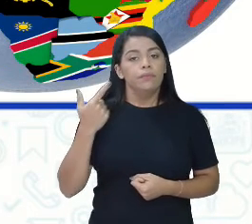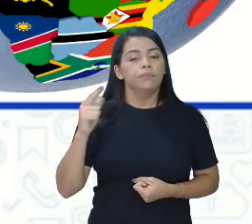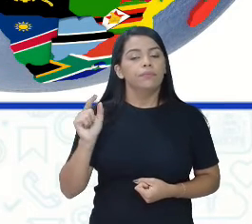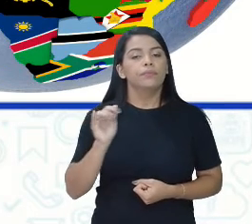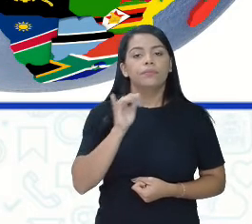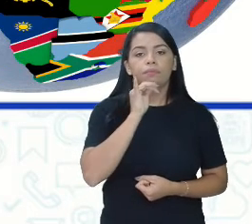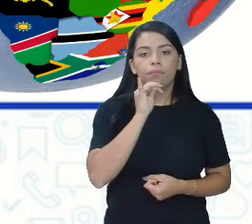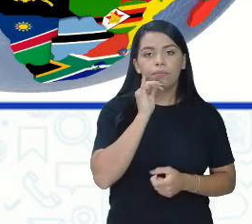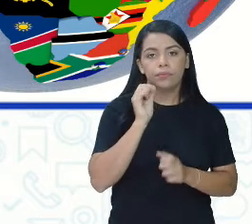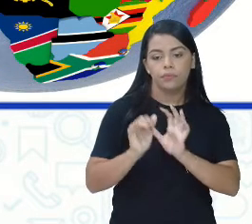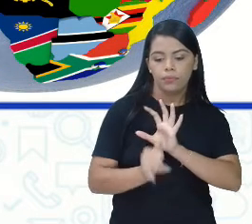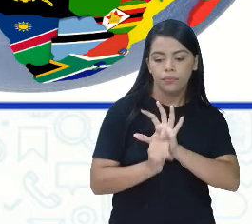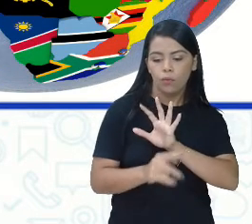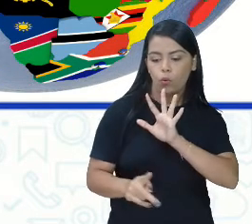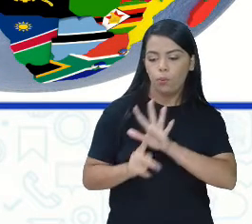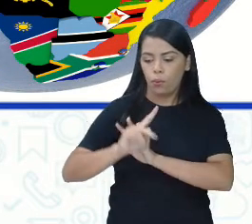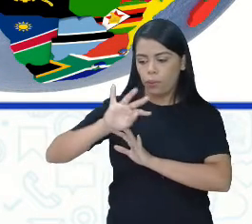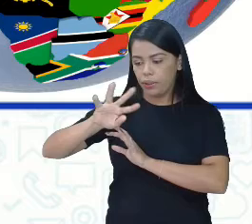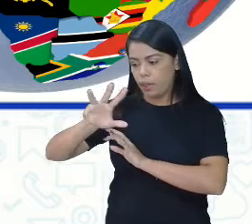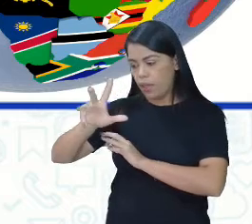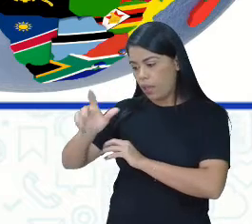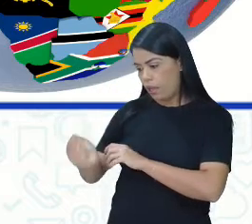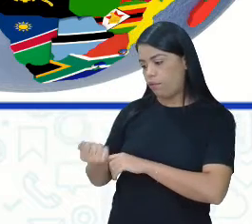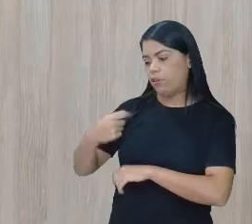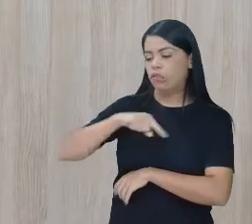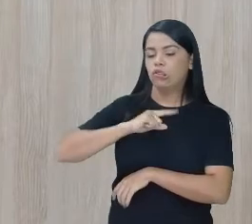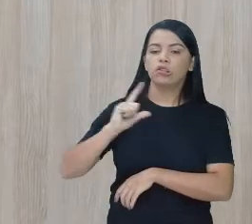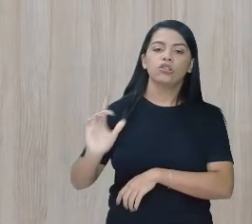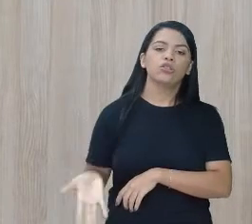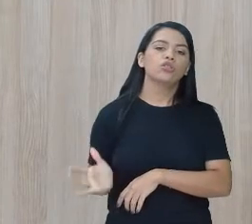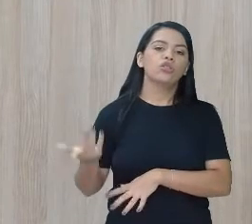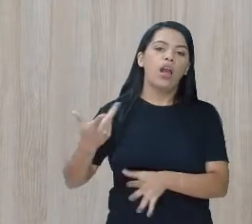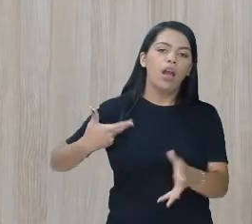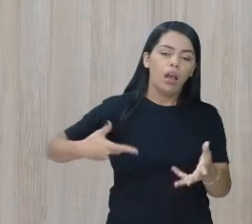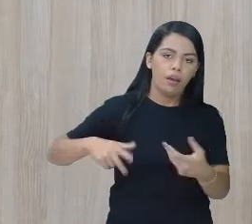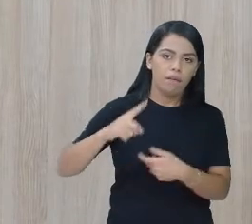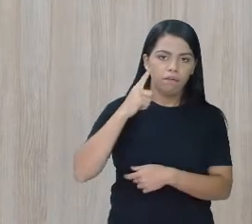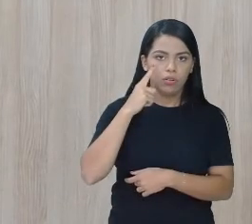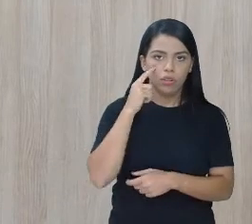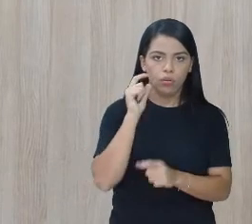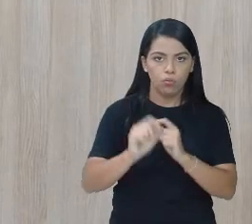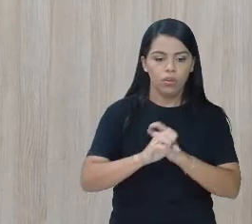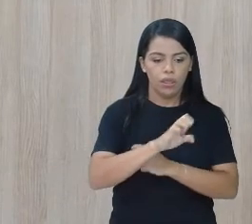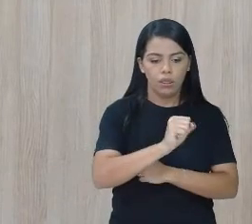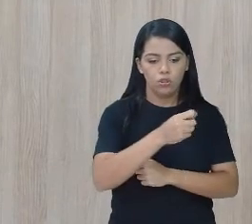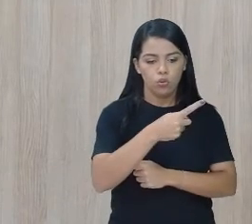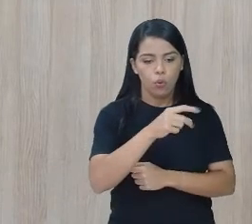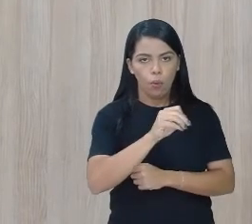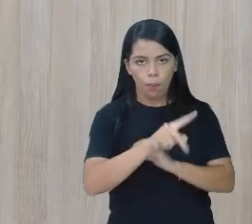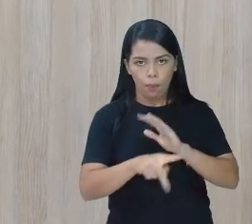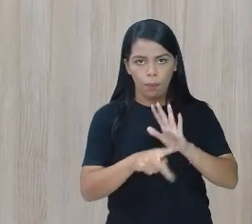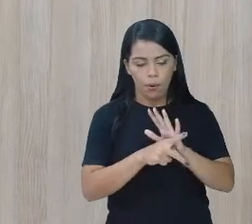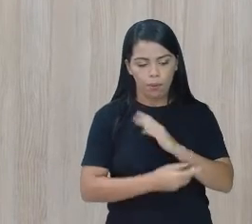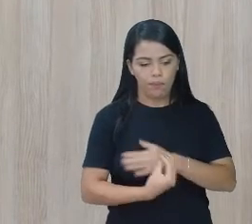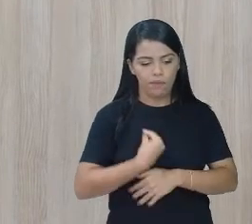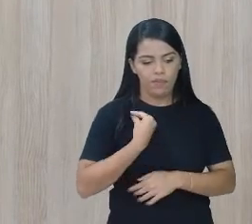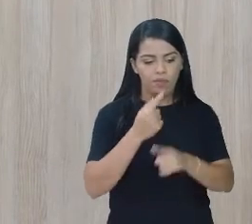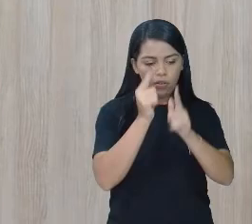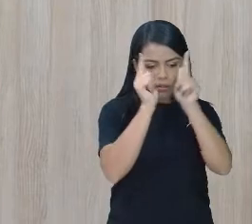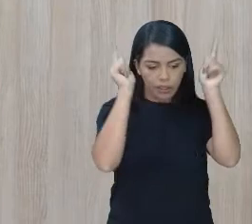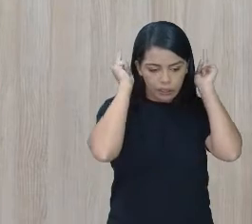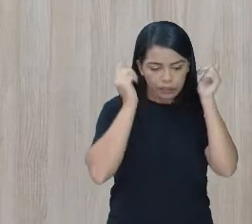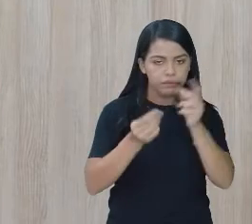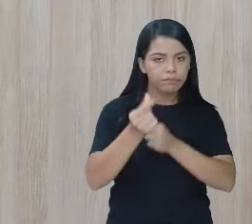uma fábula africana, né? A gente já rodou aí, a gente sabe que o Esopo viveu ali na Grécia Antiga e a gente